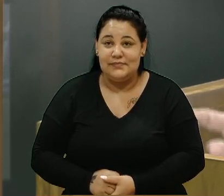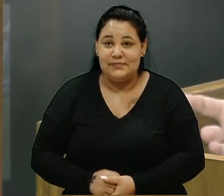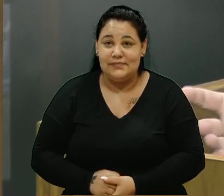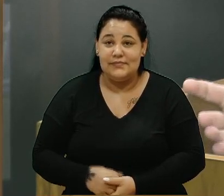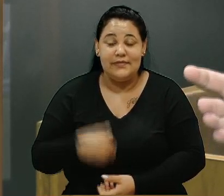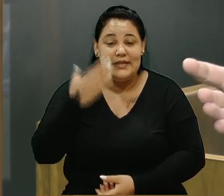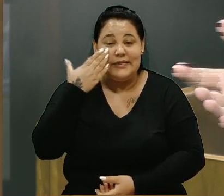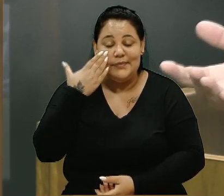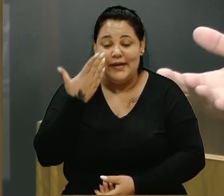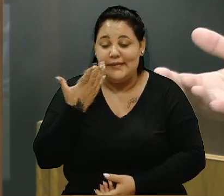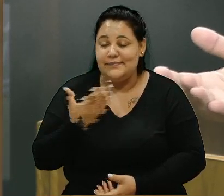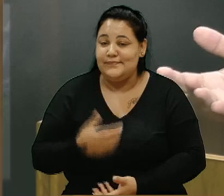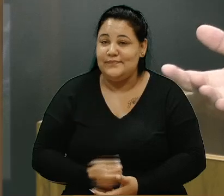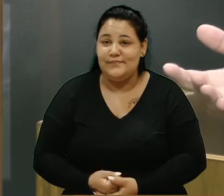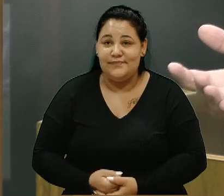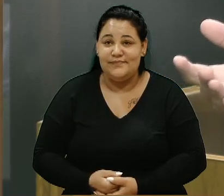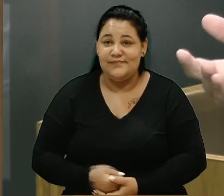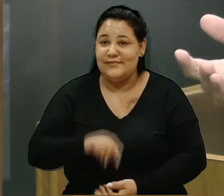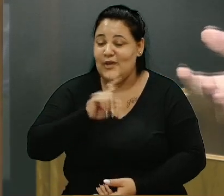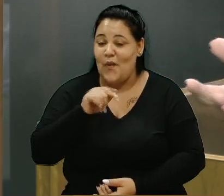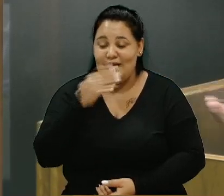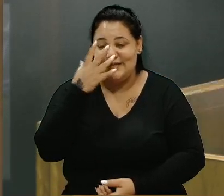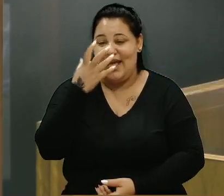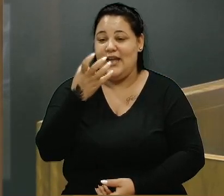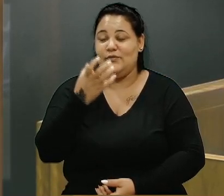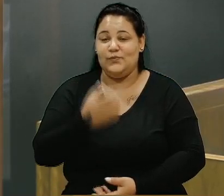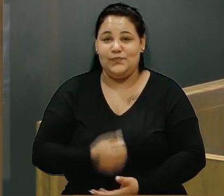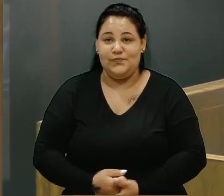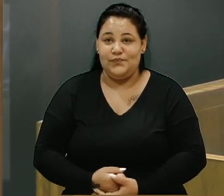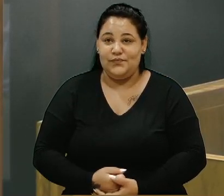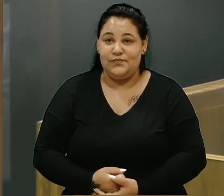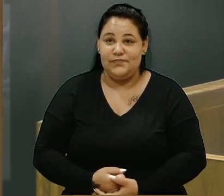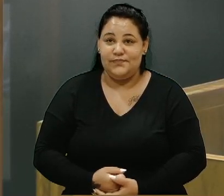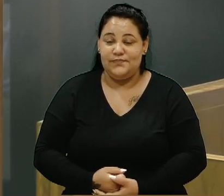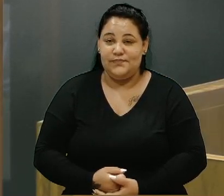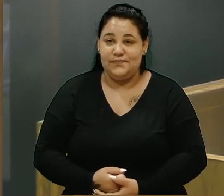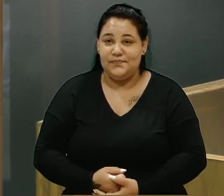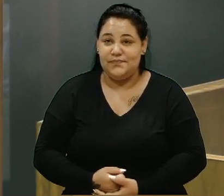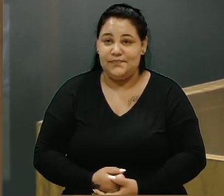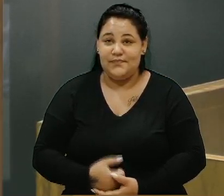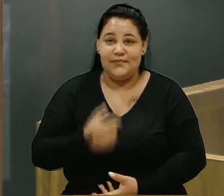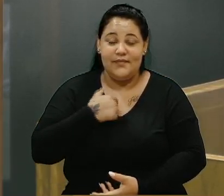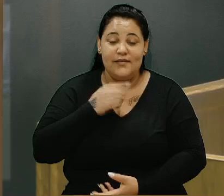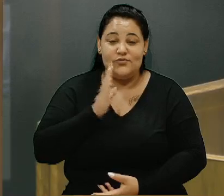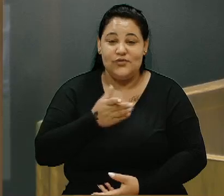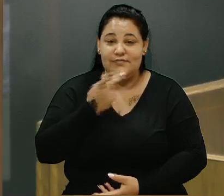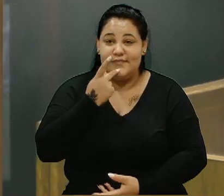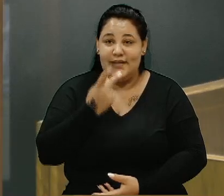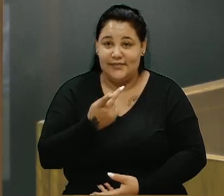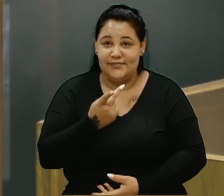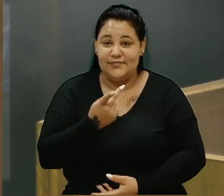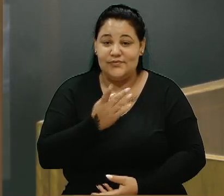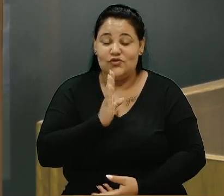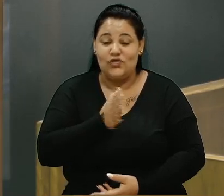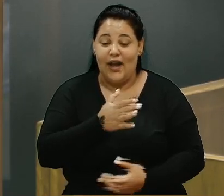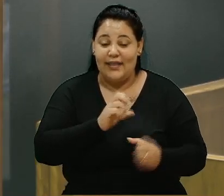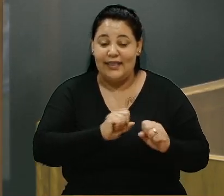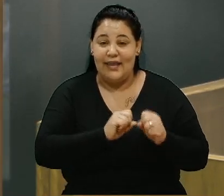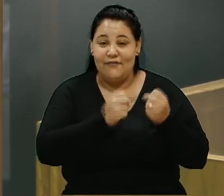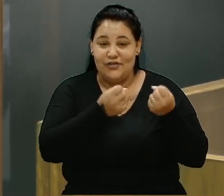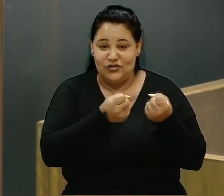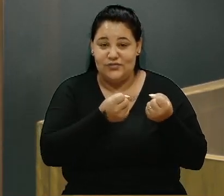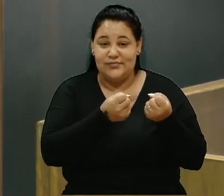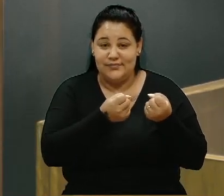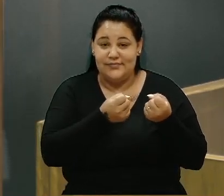Sabe, gente, não é sério. Não é sério isso. Eu já disse isso, defendi o